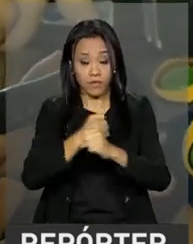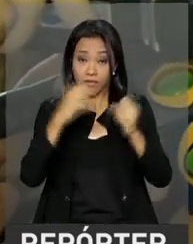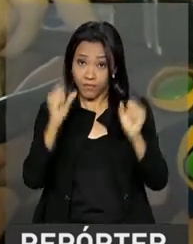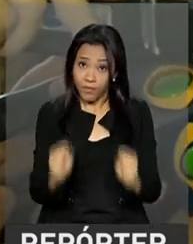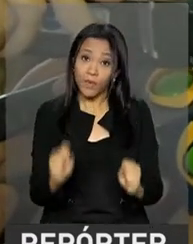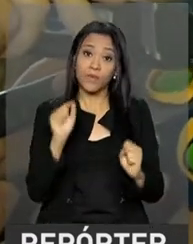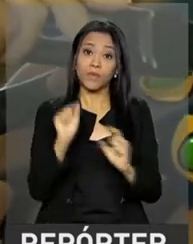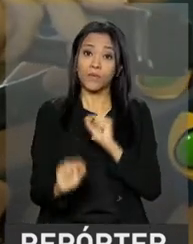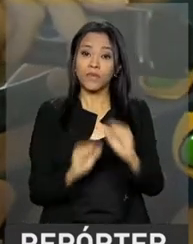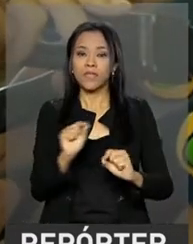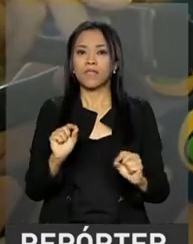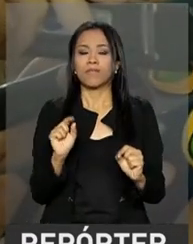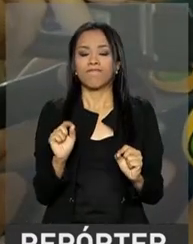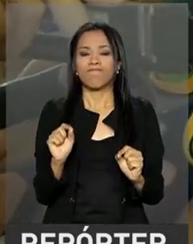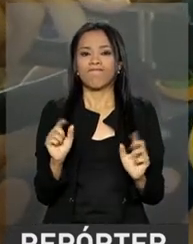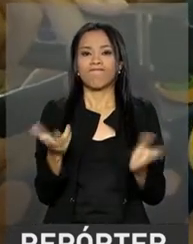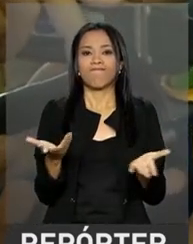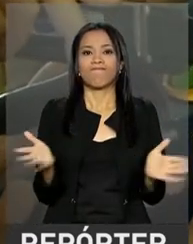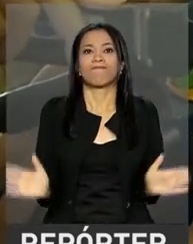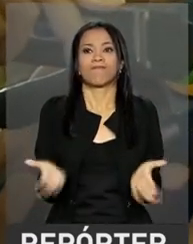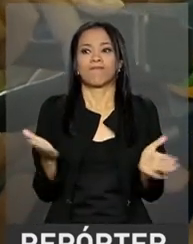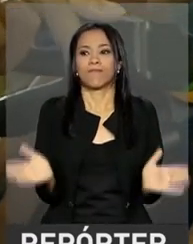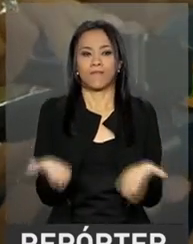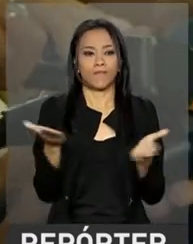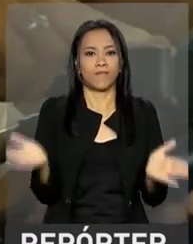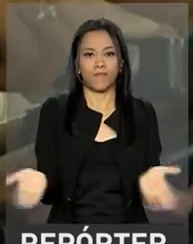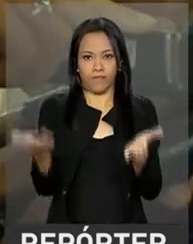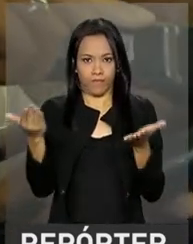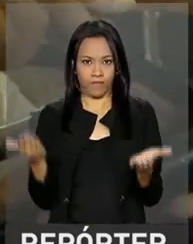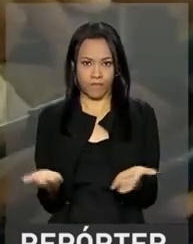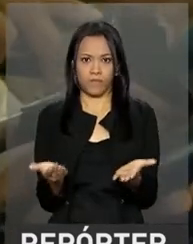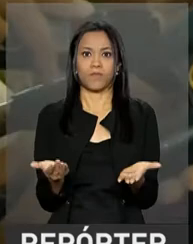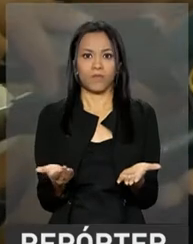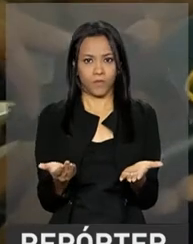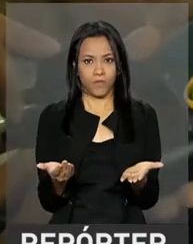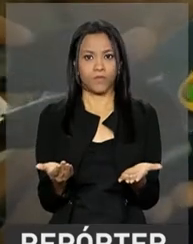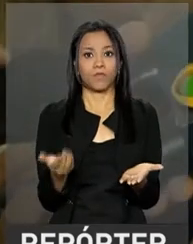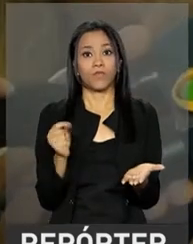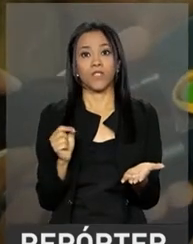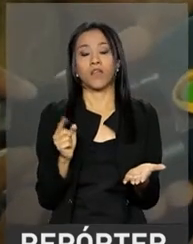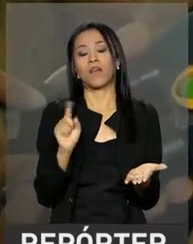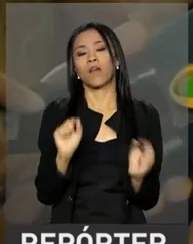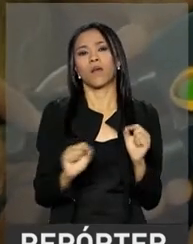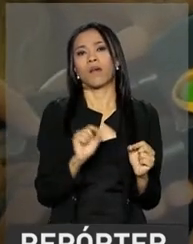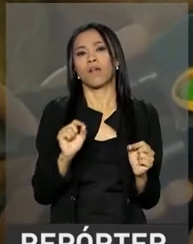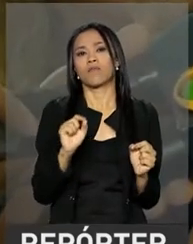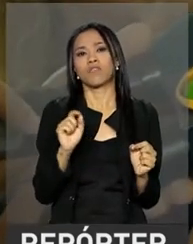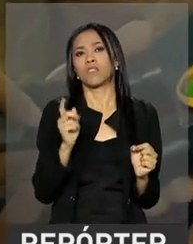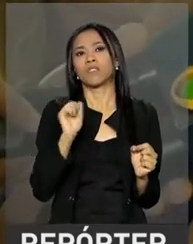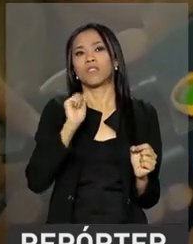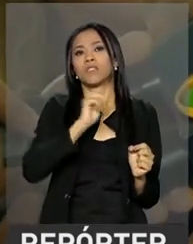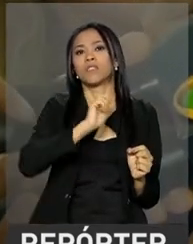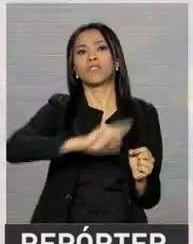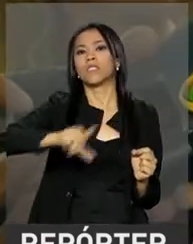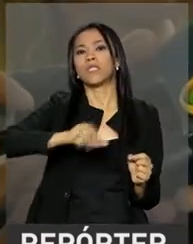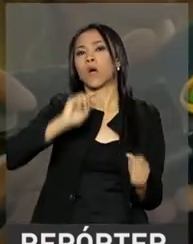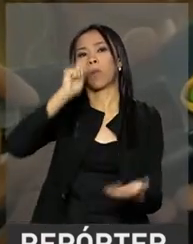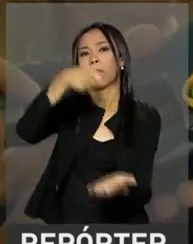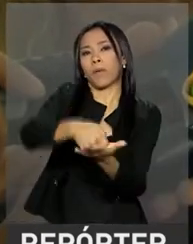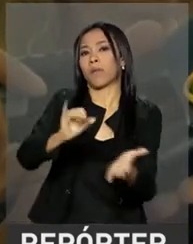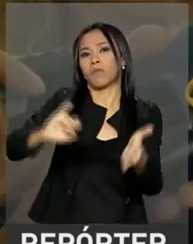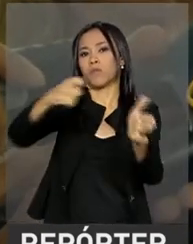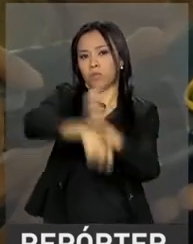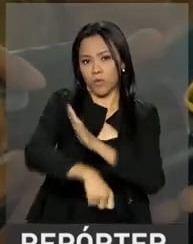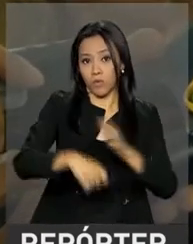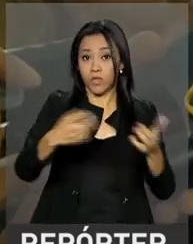de incentivo a uma postergação ou até não pagamento de impostos em anos seguintes. É importante